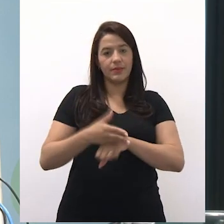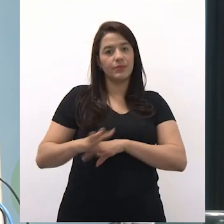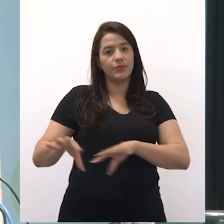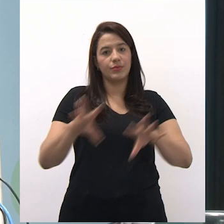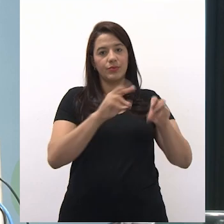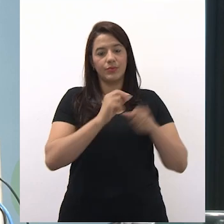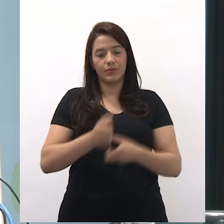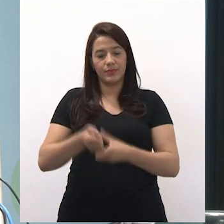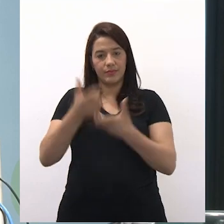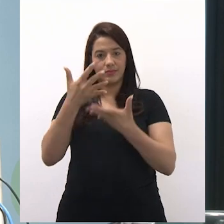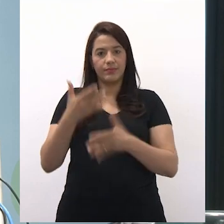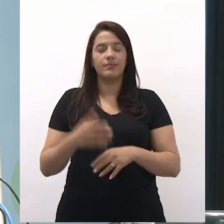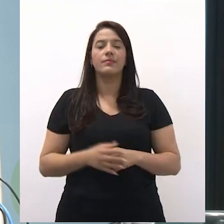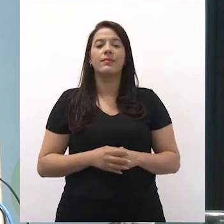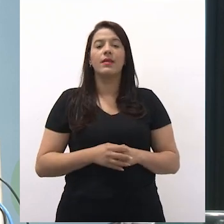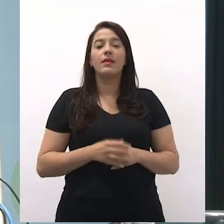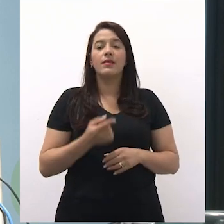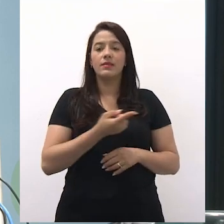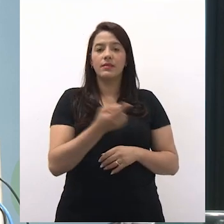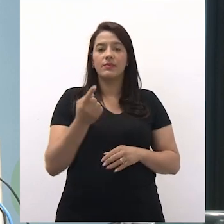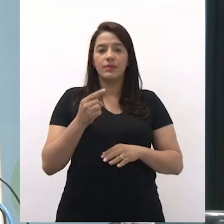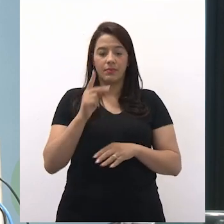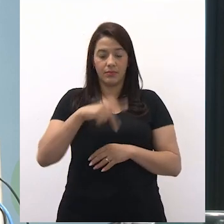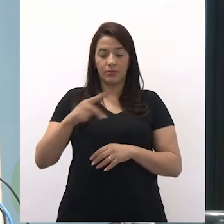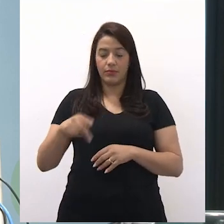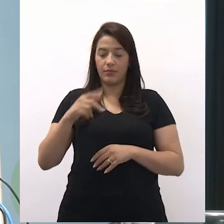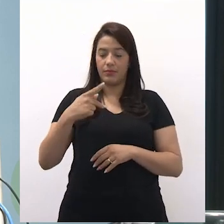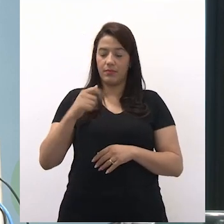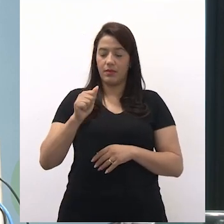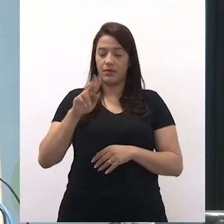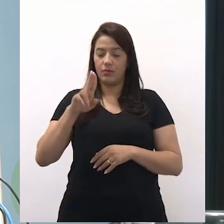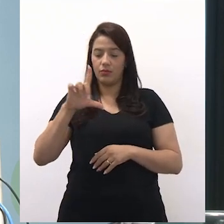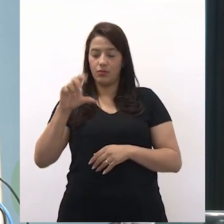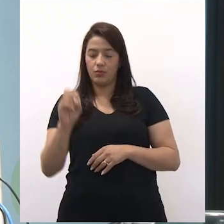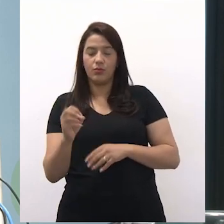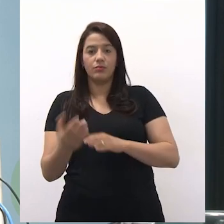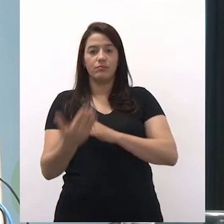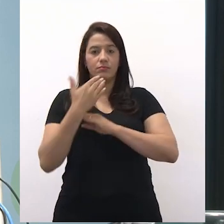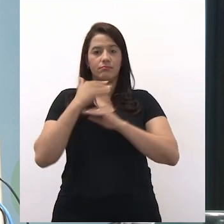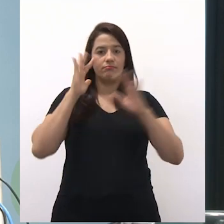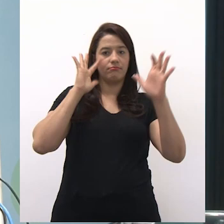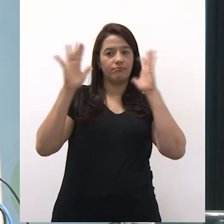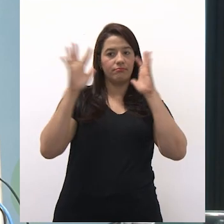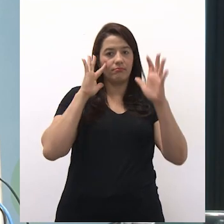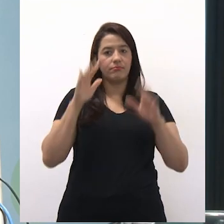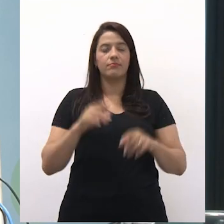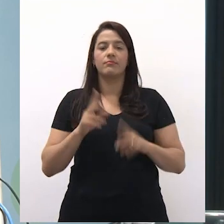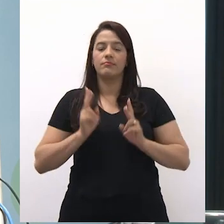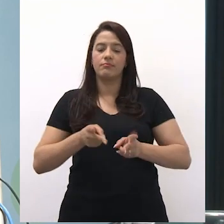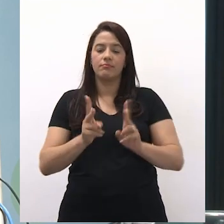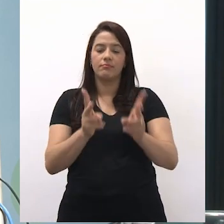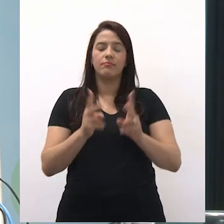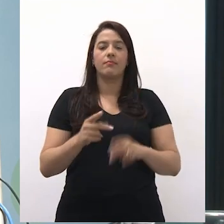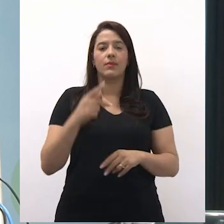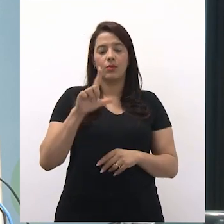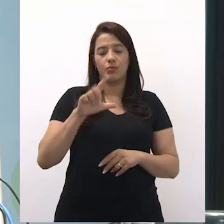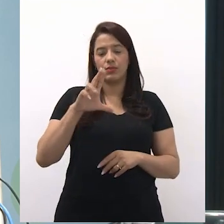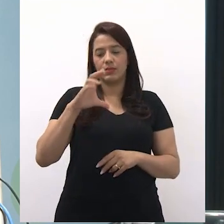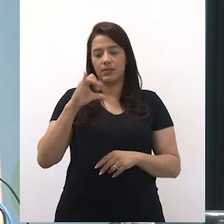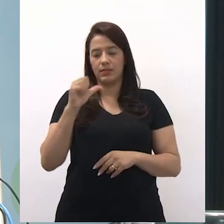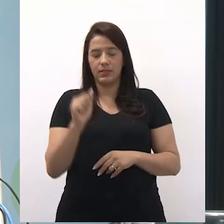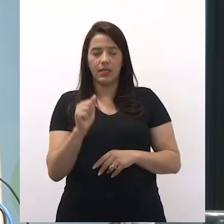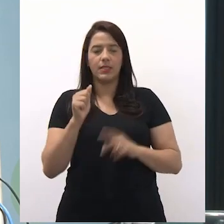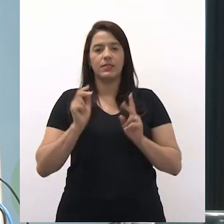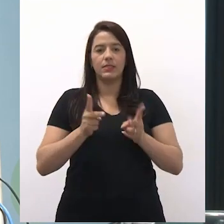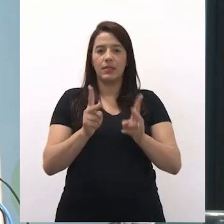O professor Paulo, trazer reflexões. A professora Lúcia, sempre agrega novas ideias. A